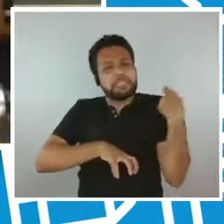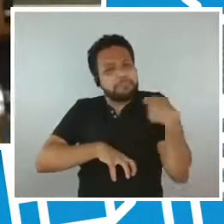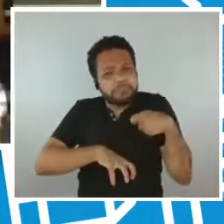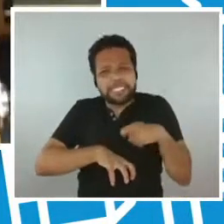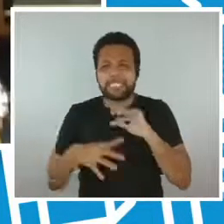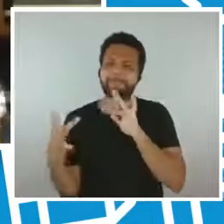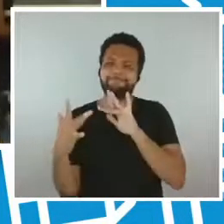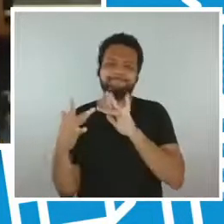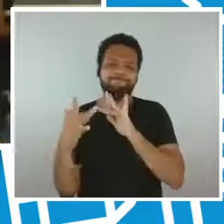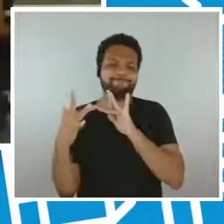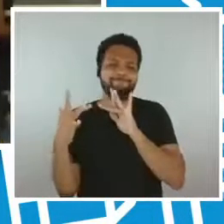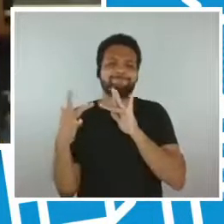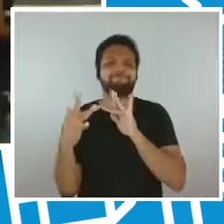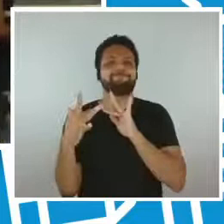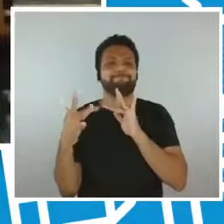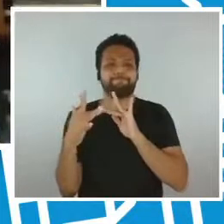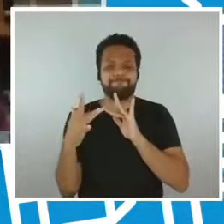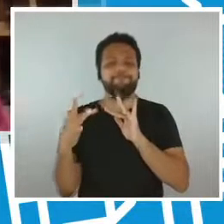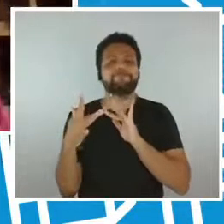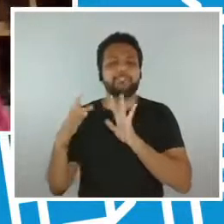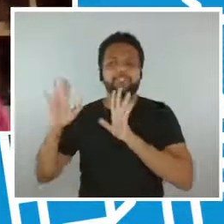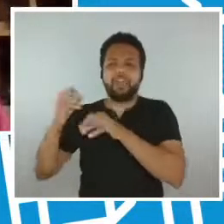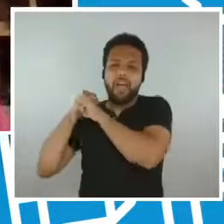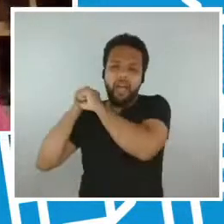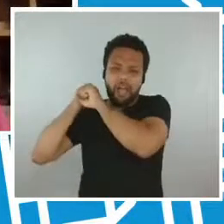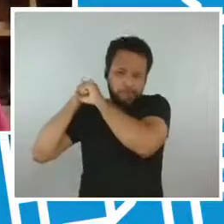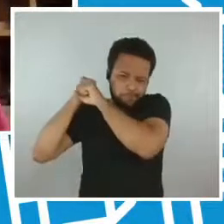tantos milhares e milhões de anos.